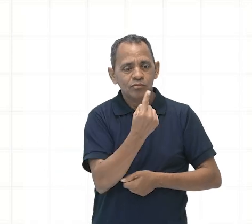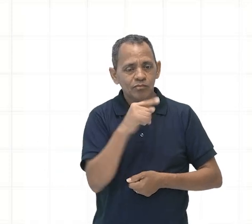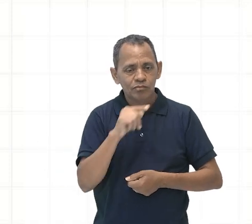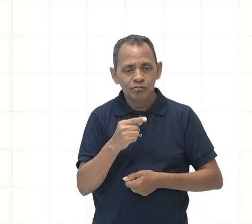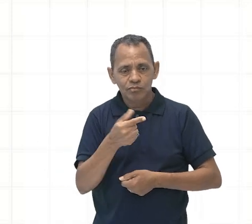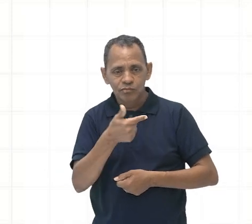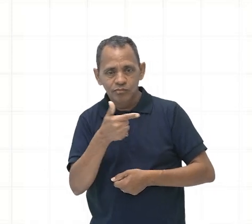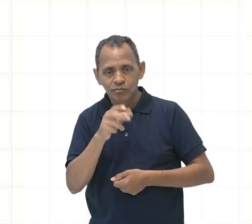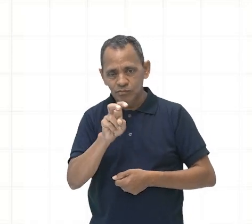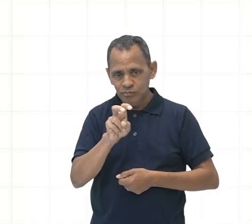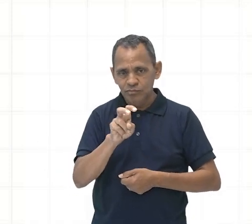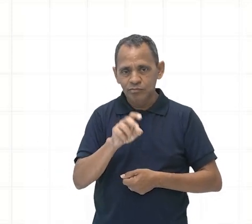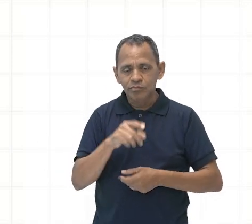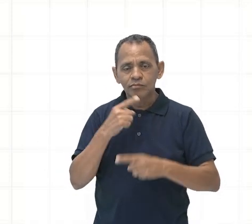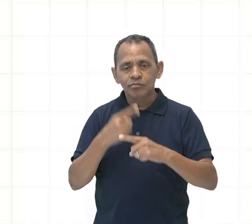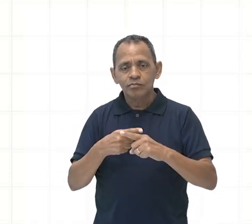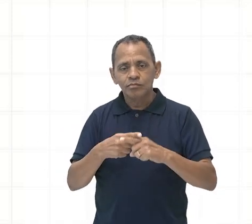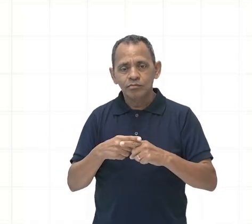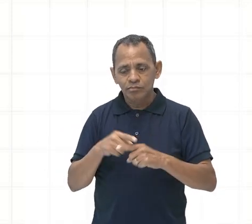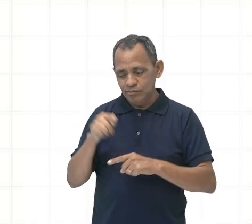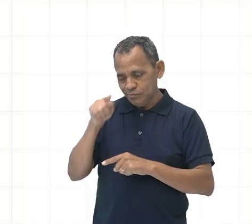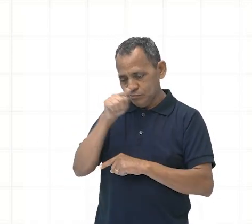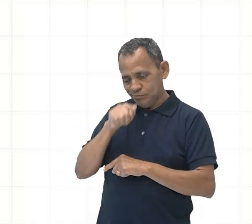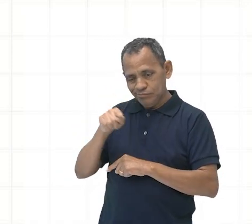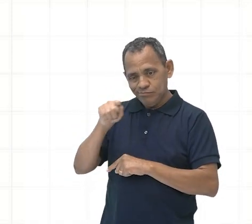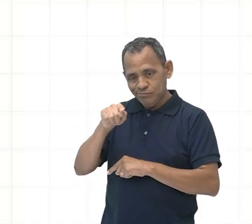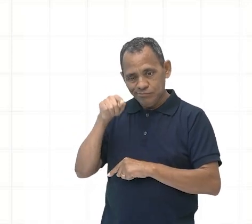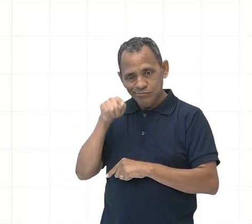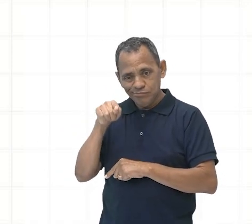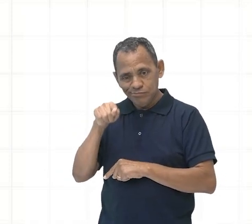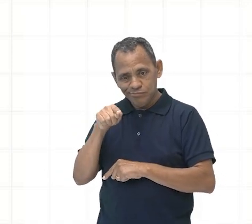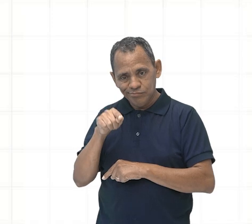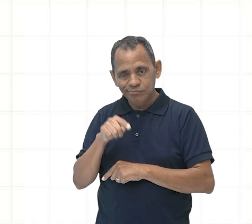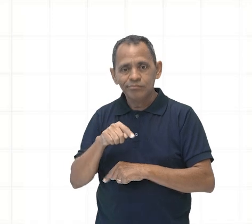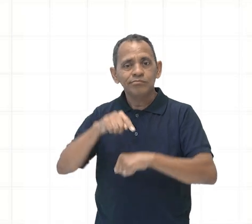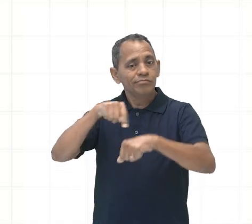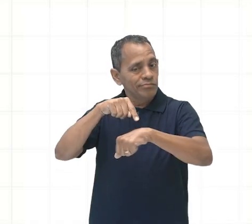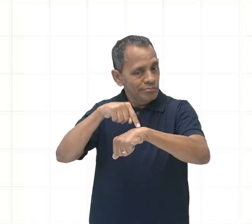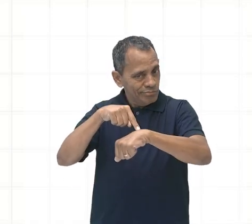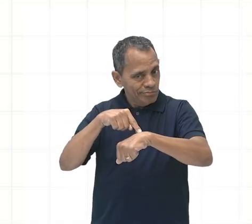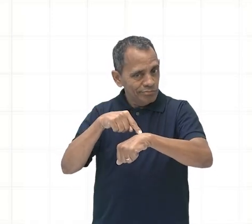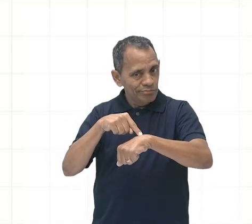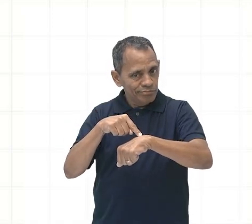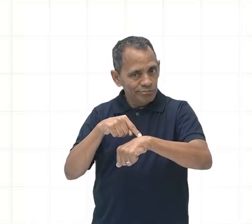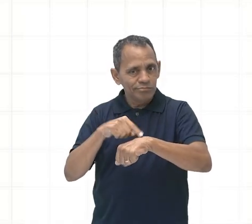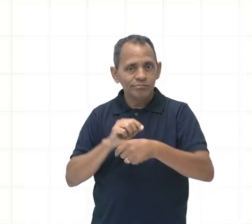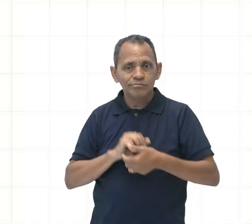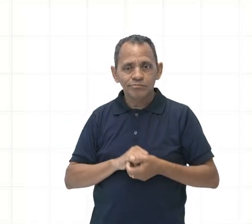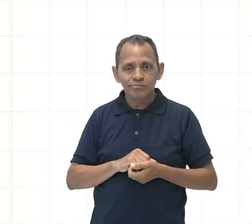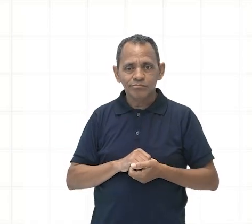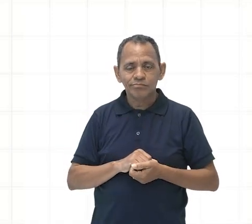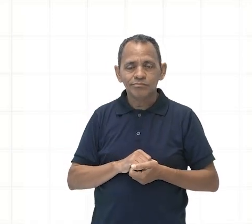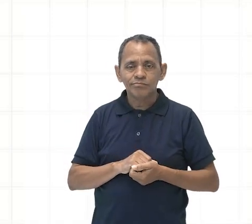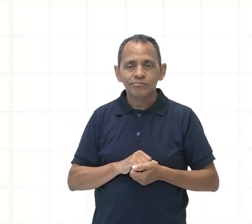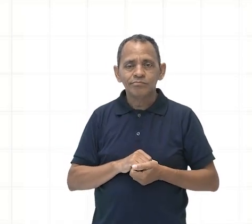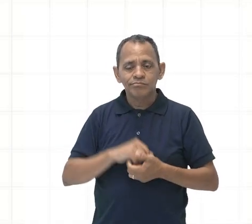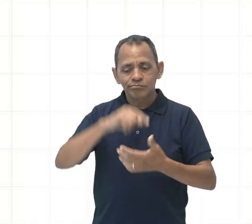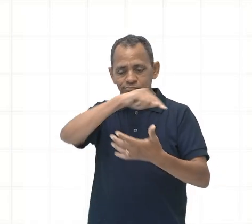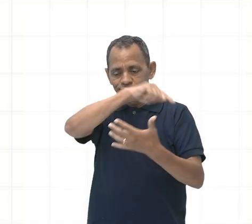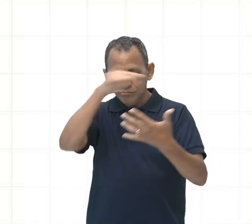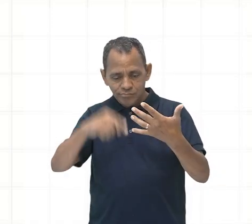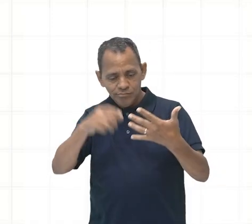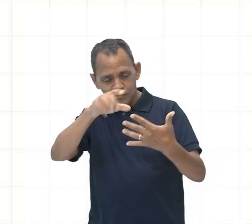Porque esse tempo aqui está em horas. Em horas. E lá, as